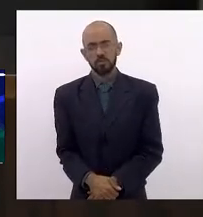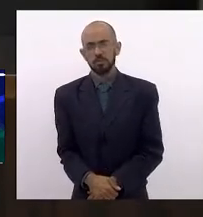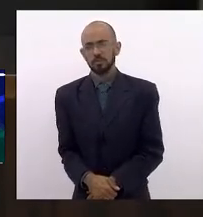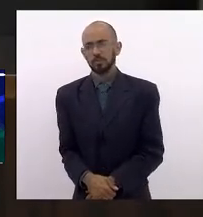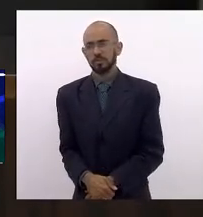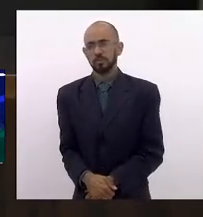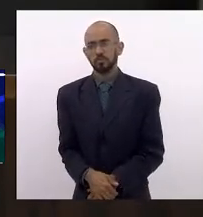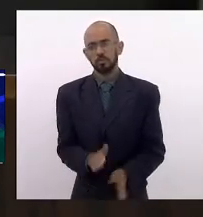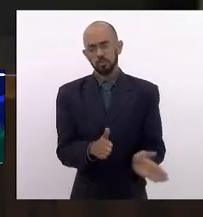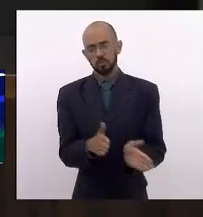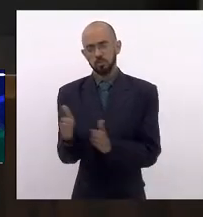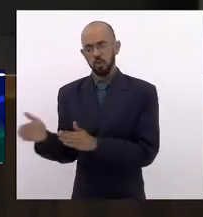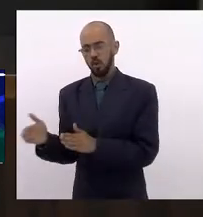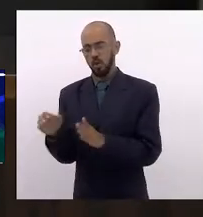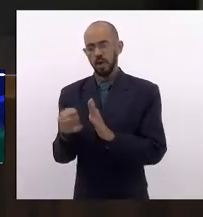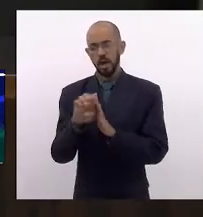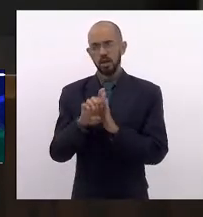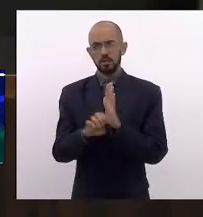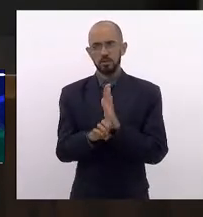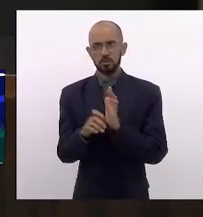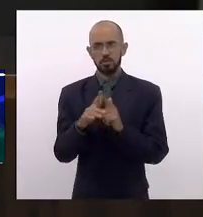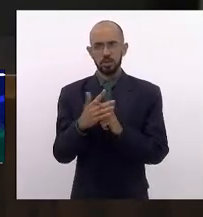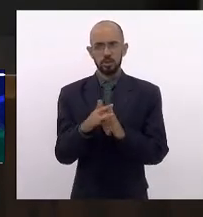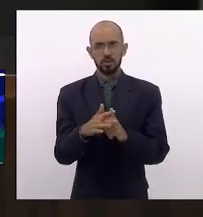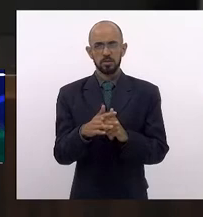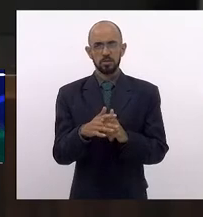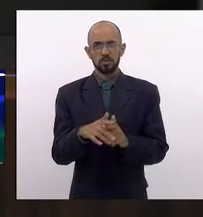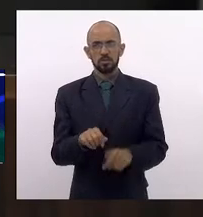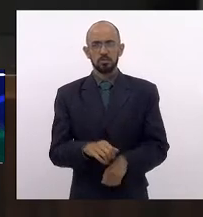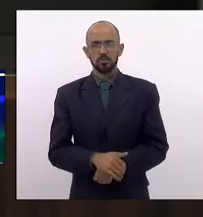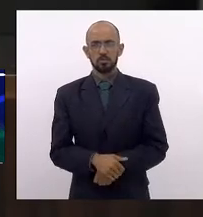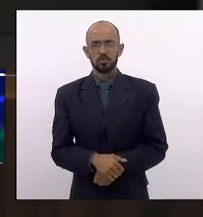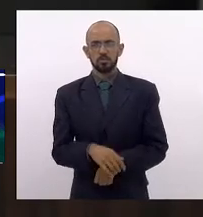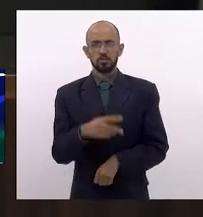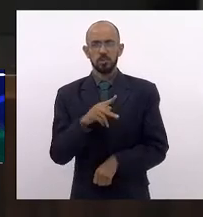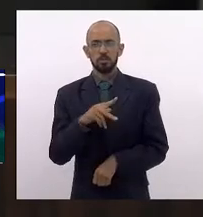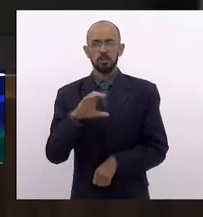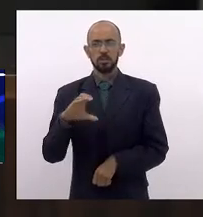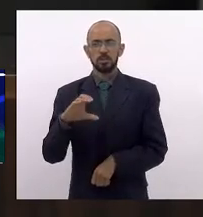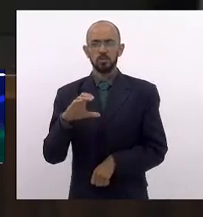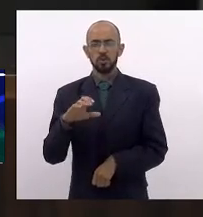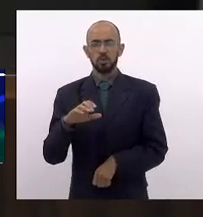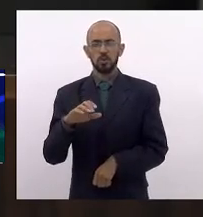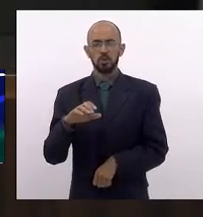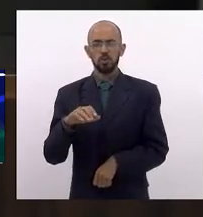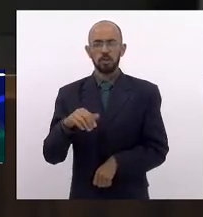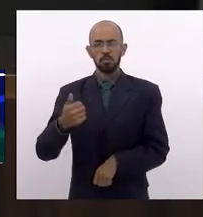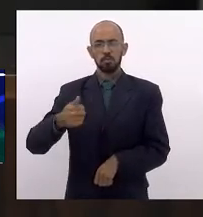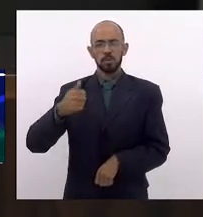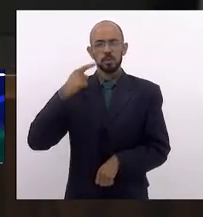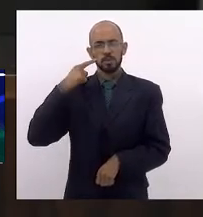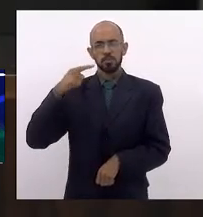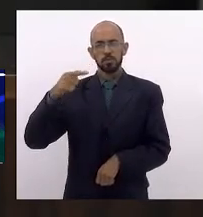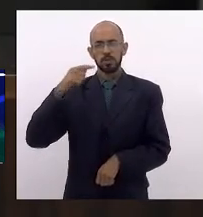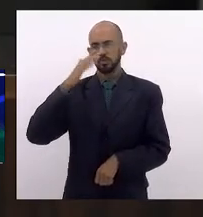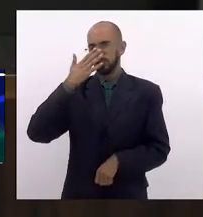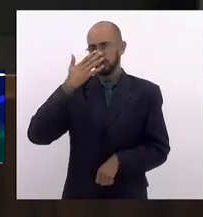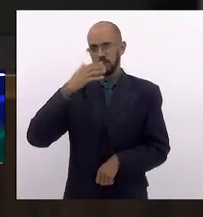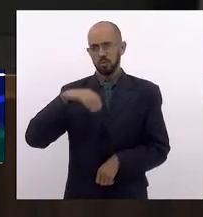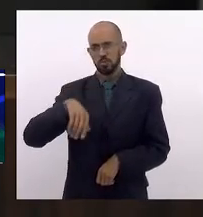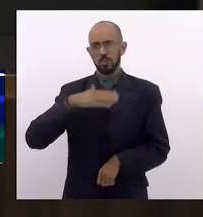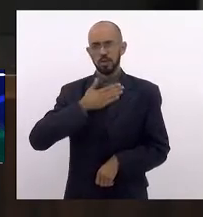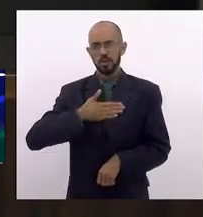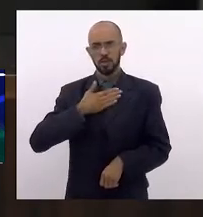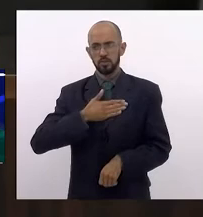prorrogam vamos prolongar eles emenda de pro Lei Orgânica da Polícia Civil até a primeira semana de Fevereiro pagar para graça